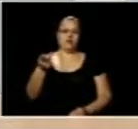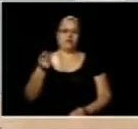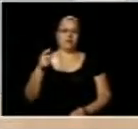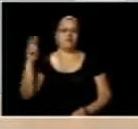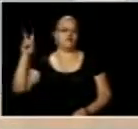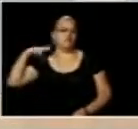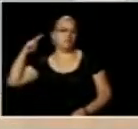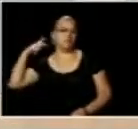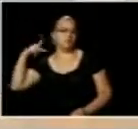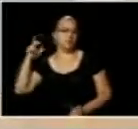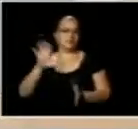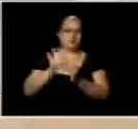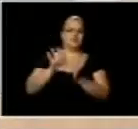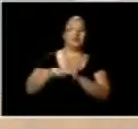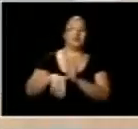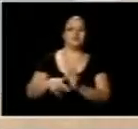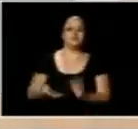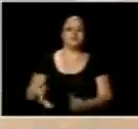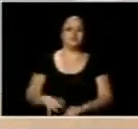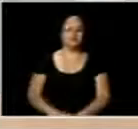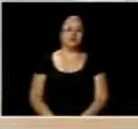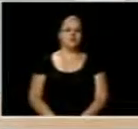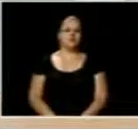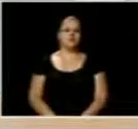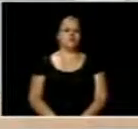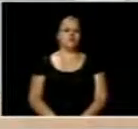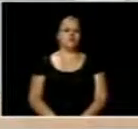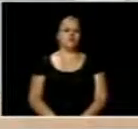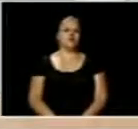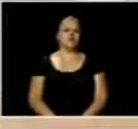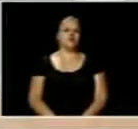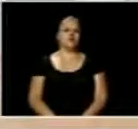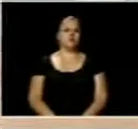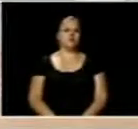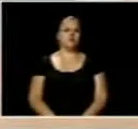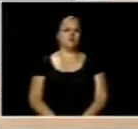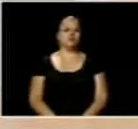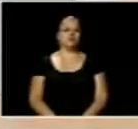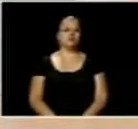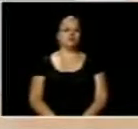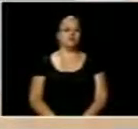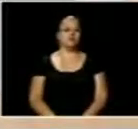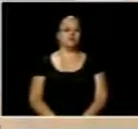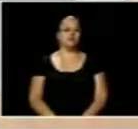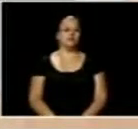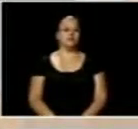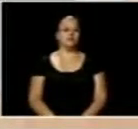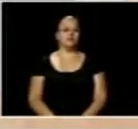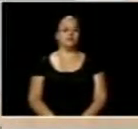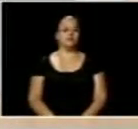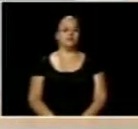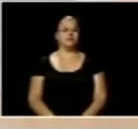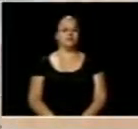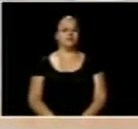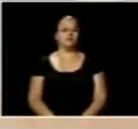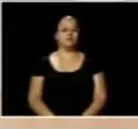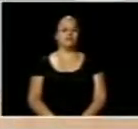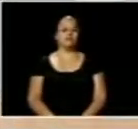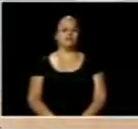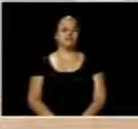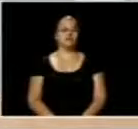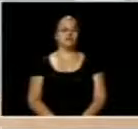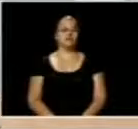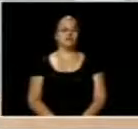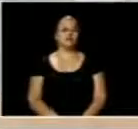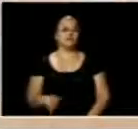vendilhões. As coisas estão acontecendo da mesma forma. Aliás, a herança